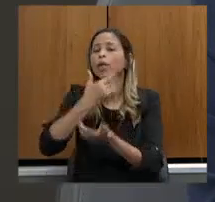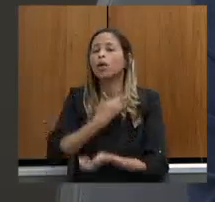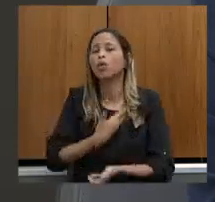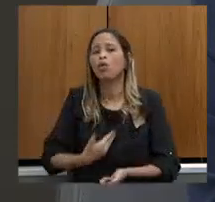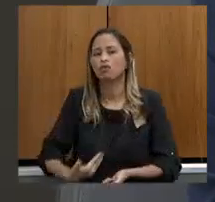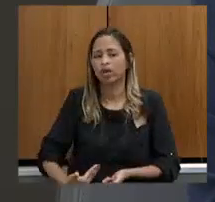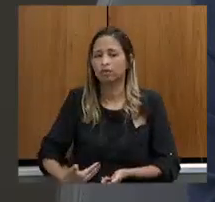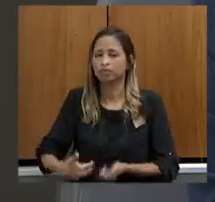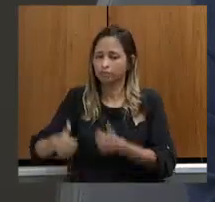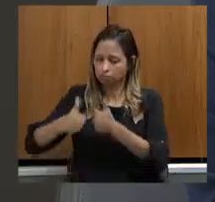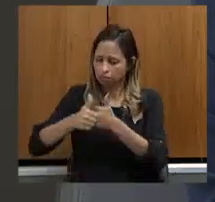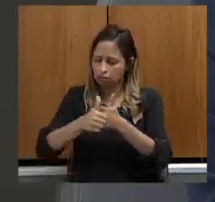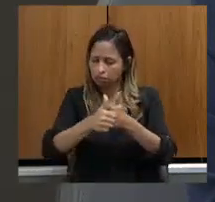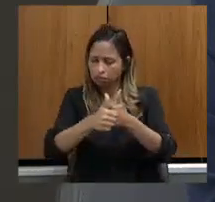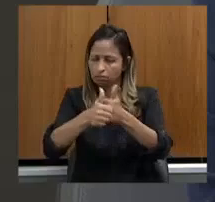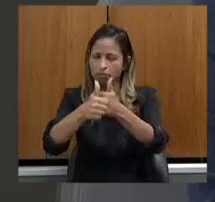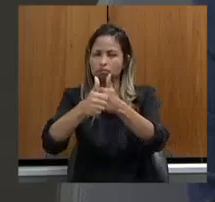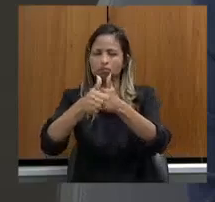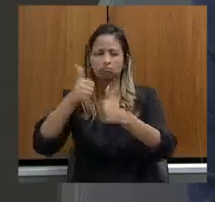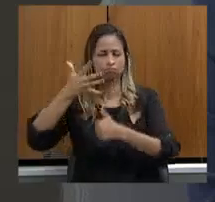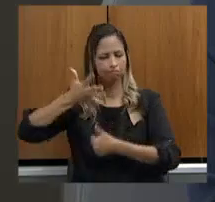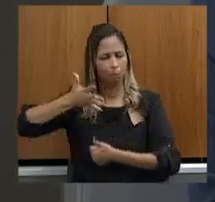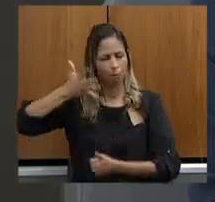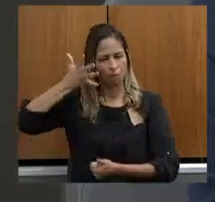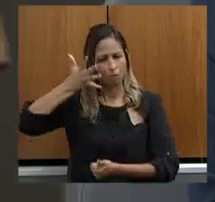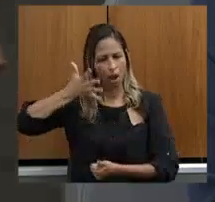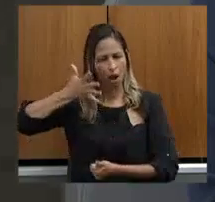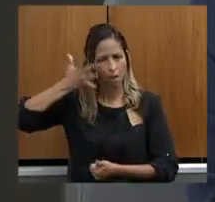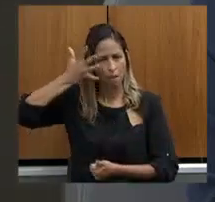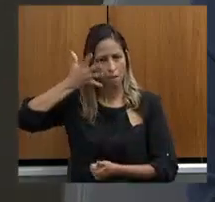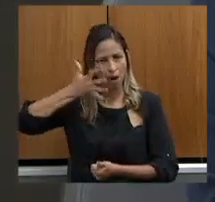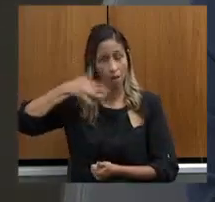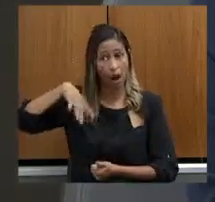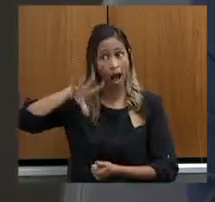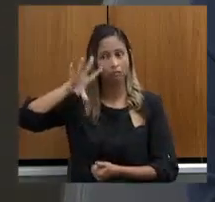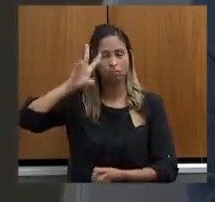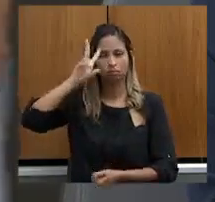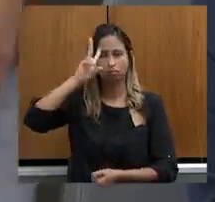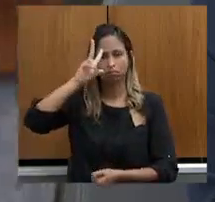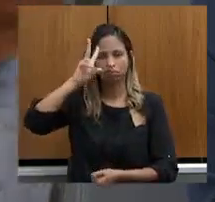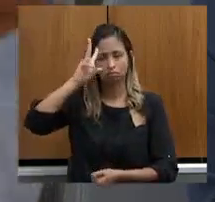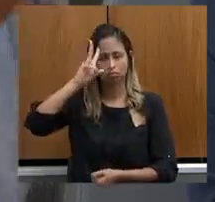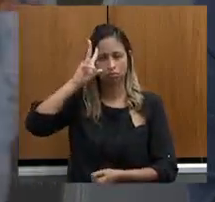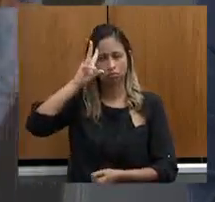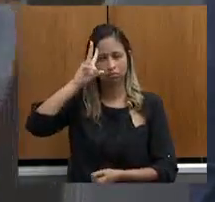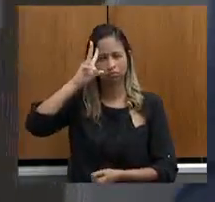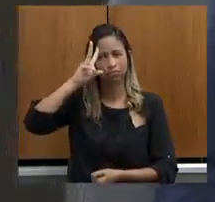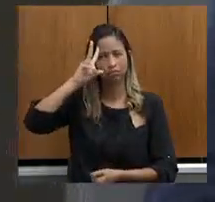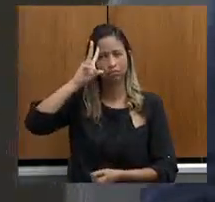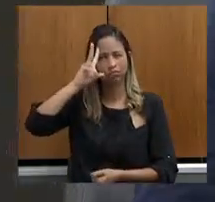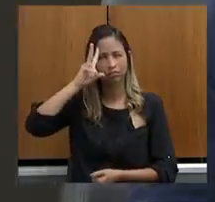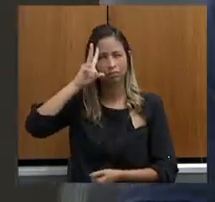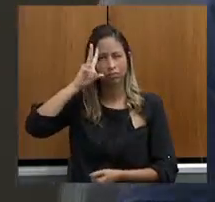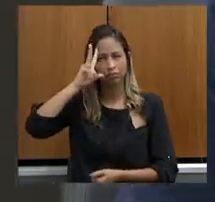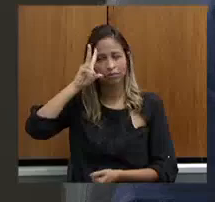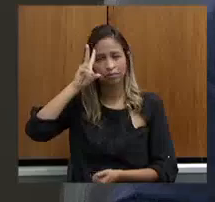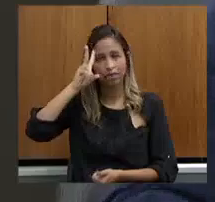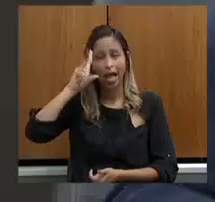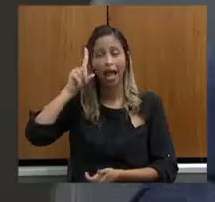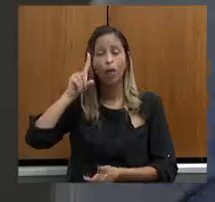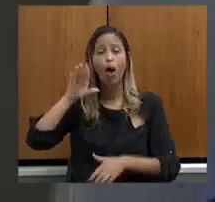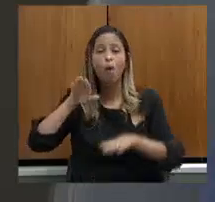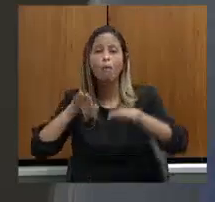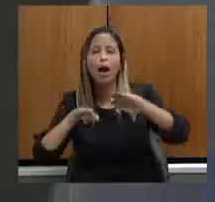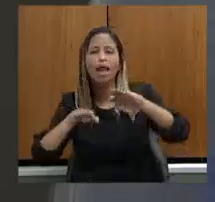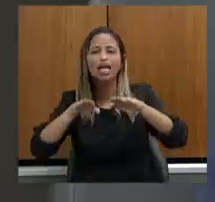acompanhei atentamente apresentação do Senhor e fui Lembrando que fazendo é na verdade Presidente é meio que um balanço